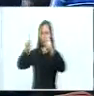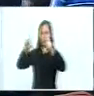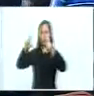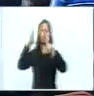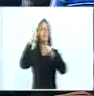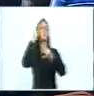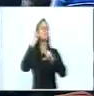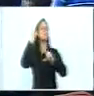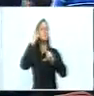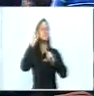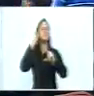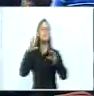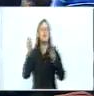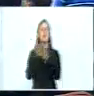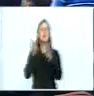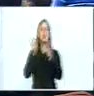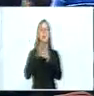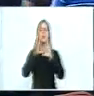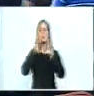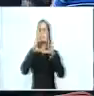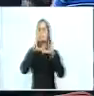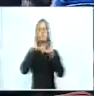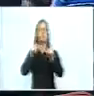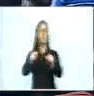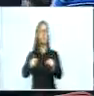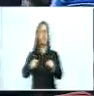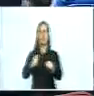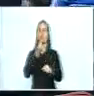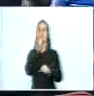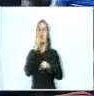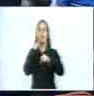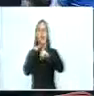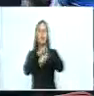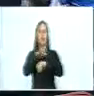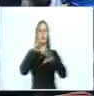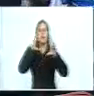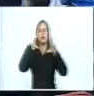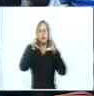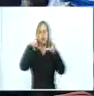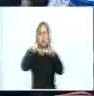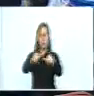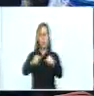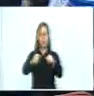à imprensa também presente. Meu boa noite a todos e a todas.